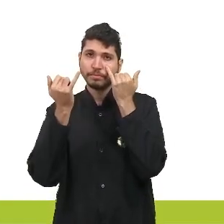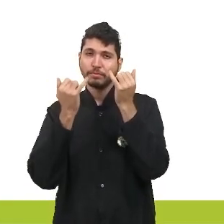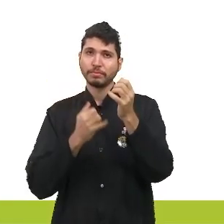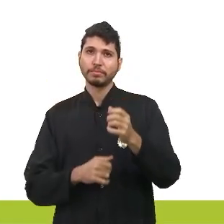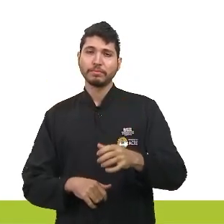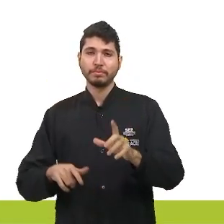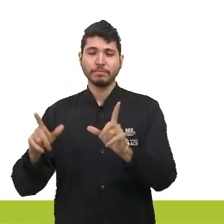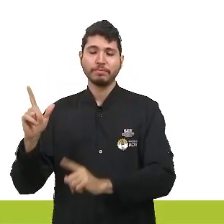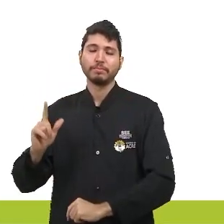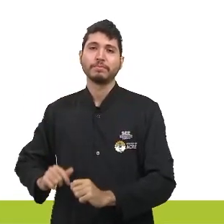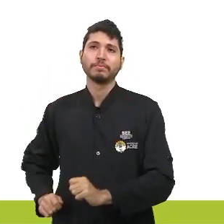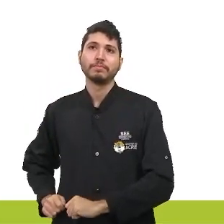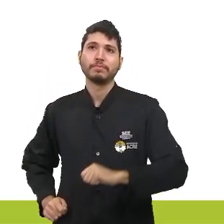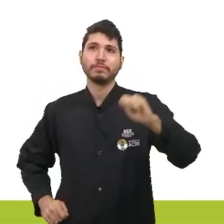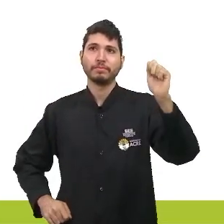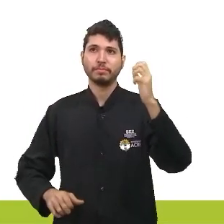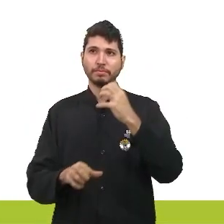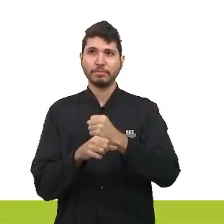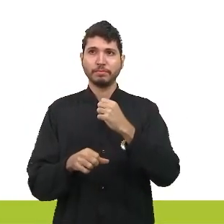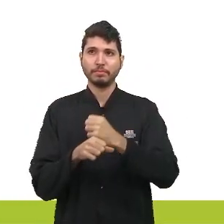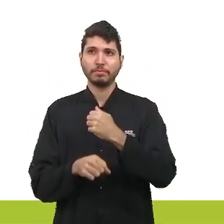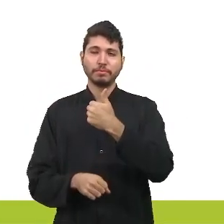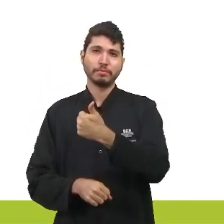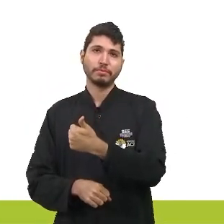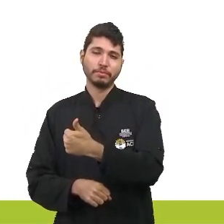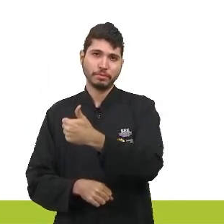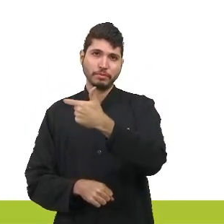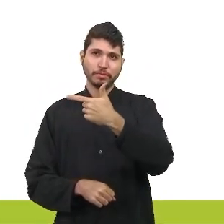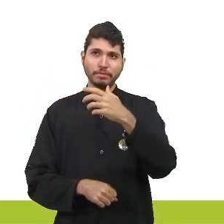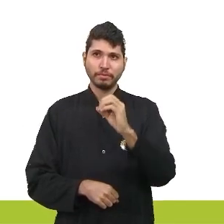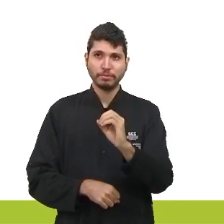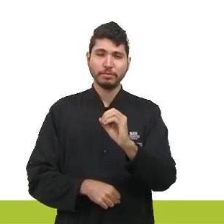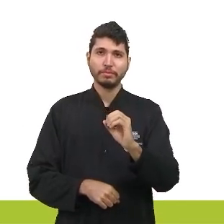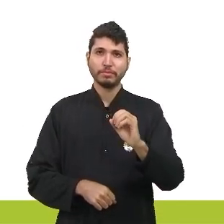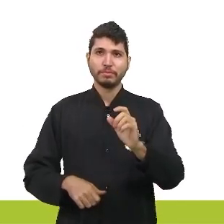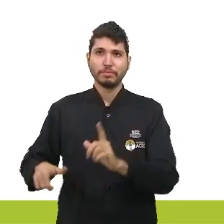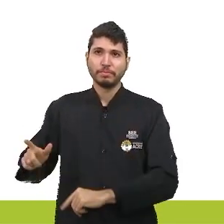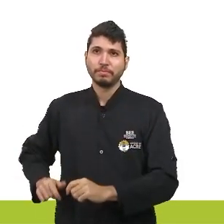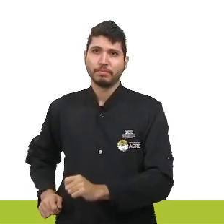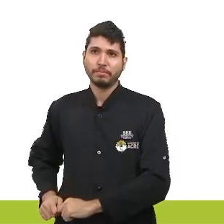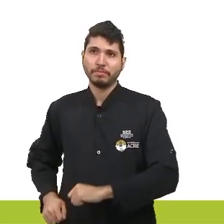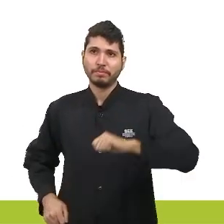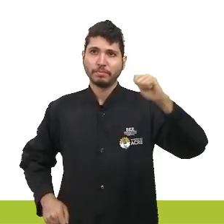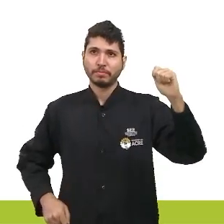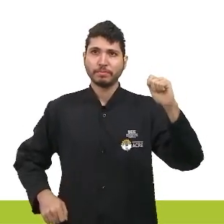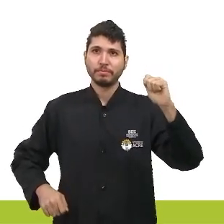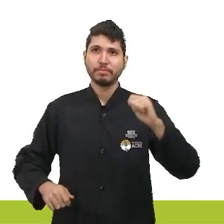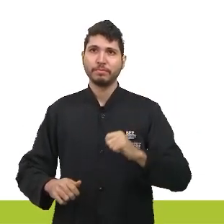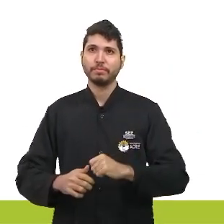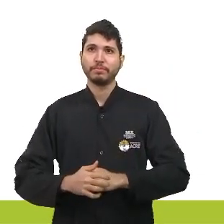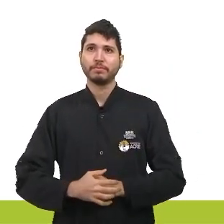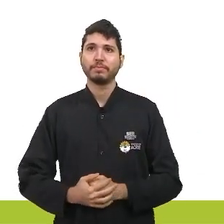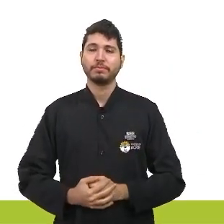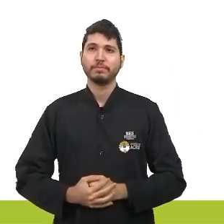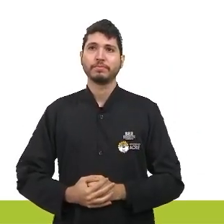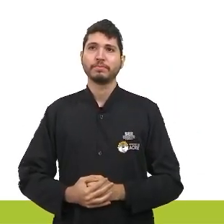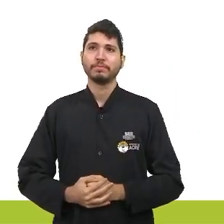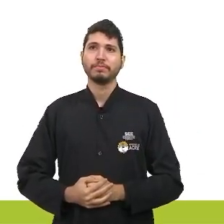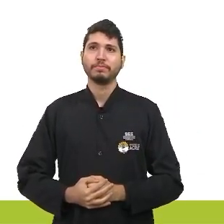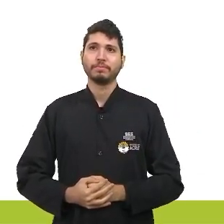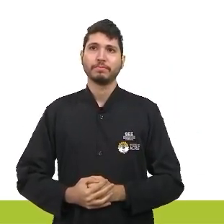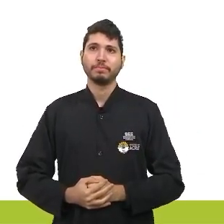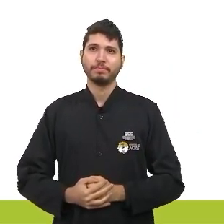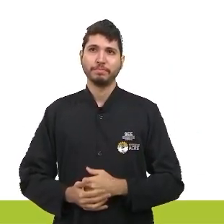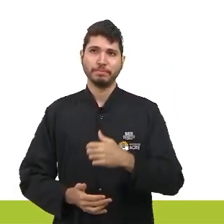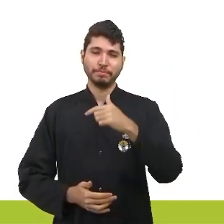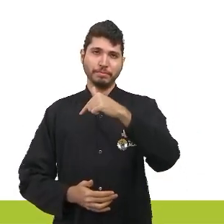total de 120 acrianos. E analistas, acriano, nós temos um total de 70.